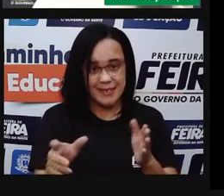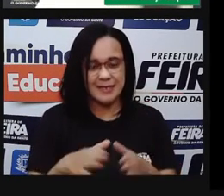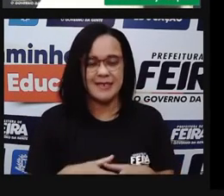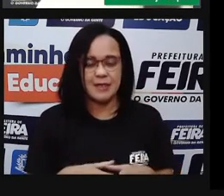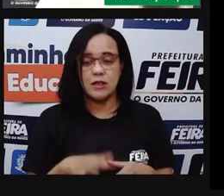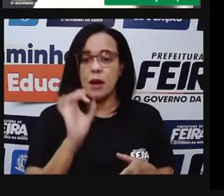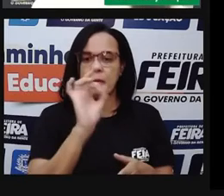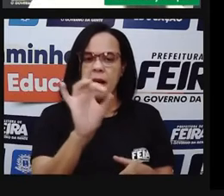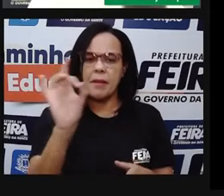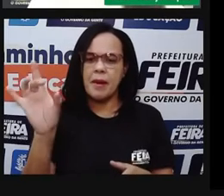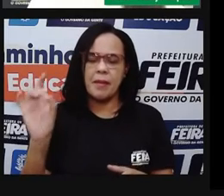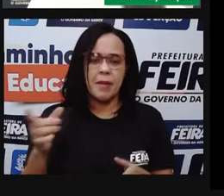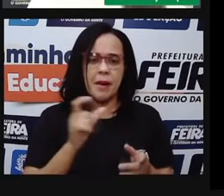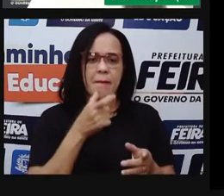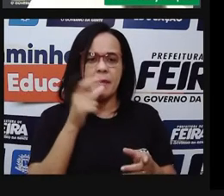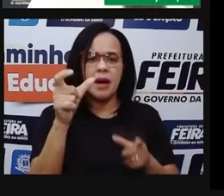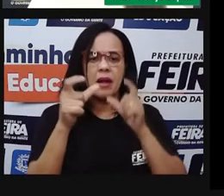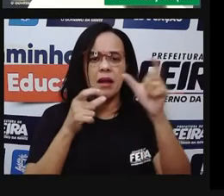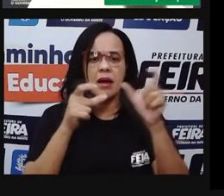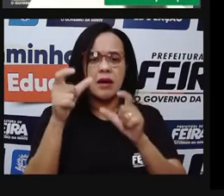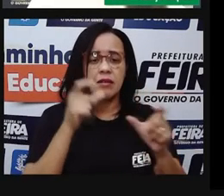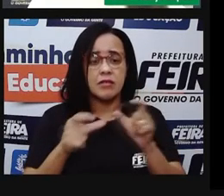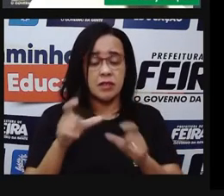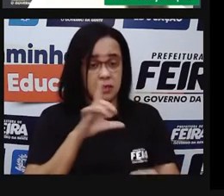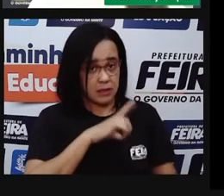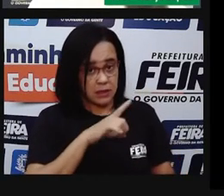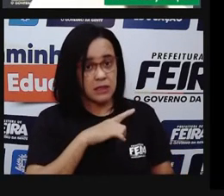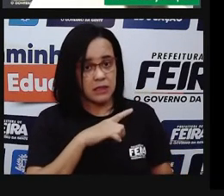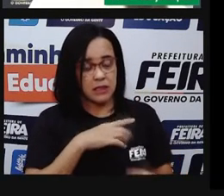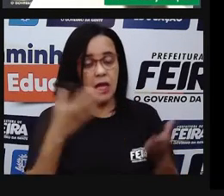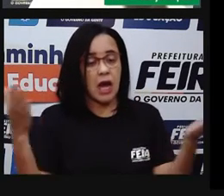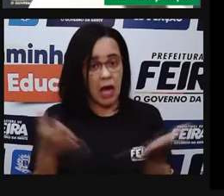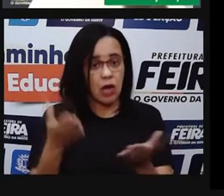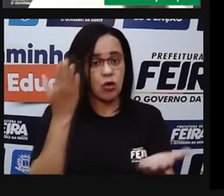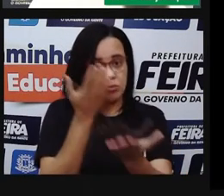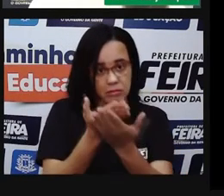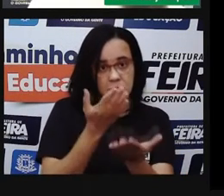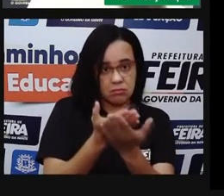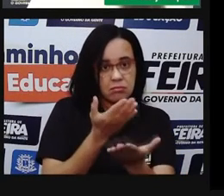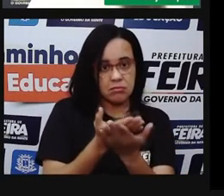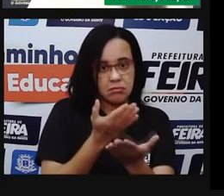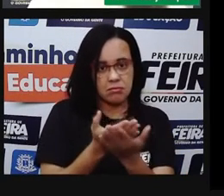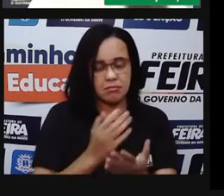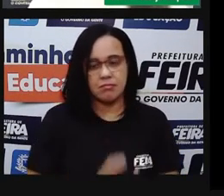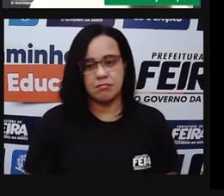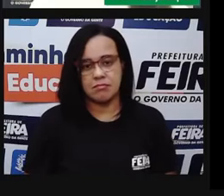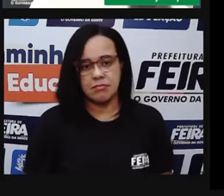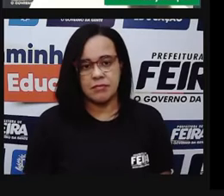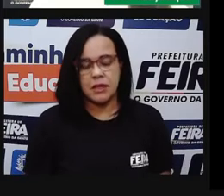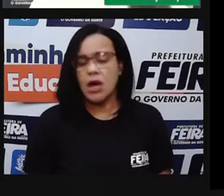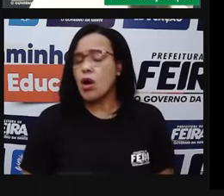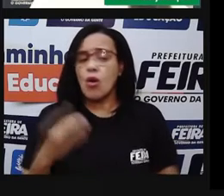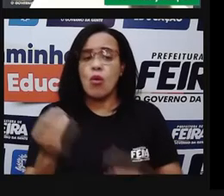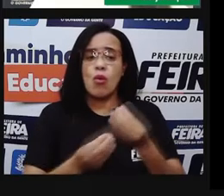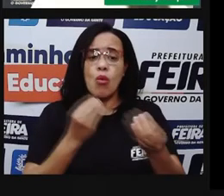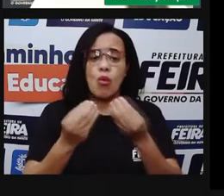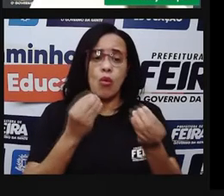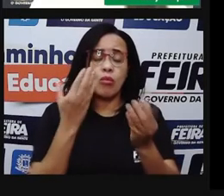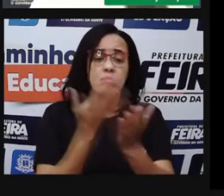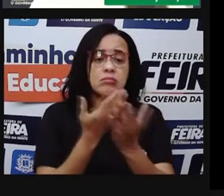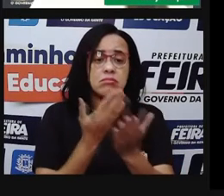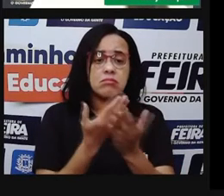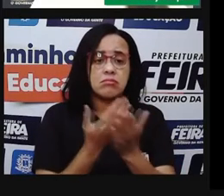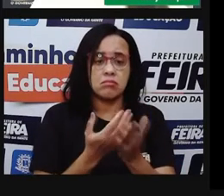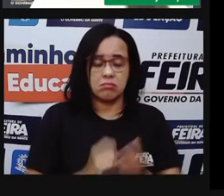professor, forró, sucesso. Então, a gente vai estudar um pouquinho sobre elas, tá bom? Como é que a gente vai estudar essas palavras?